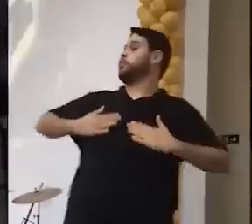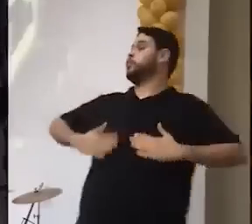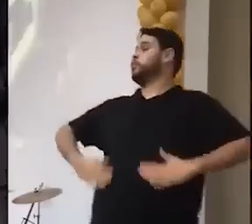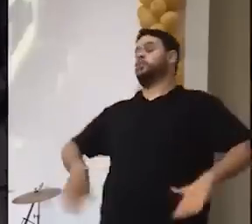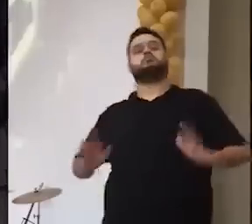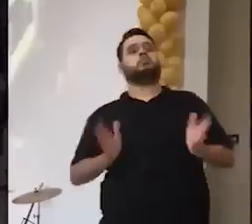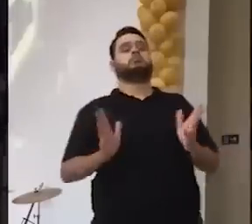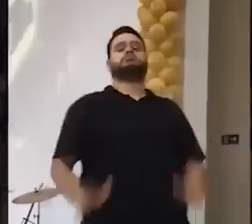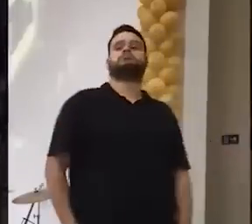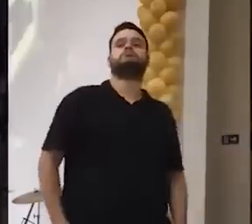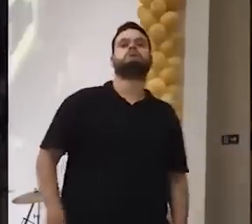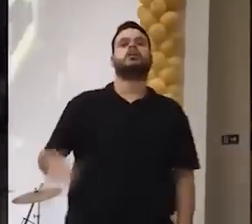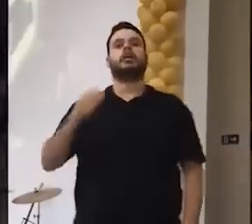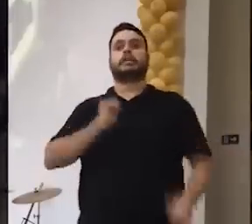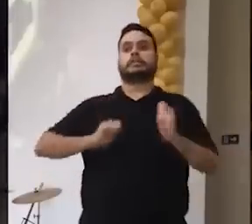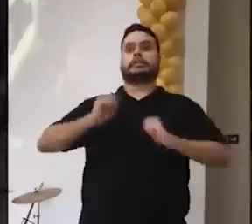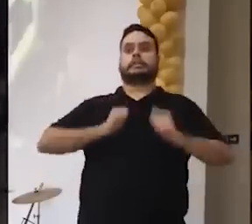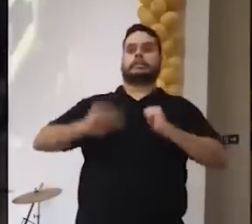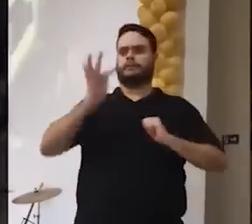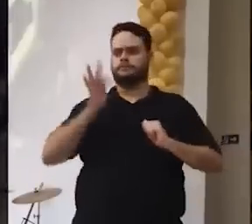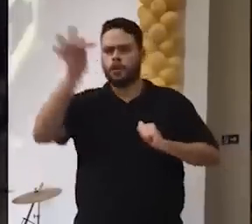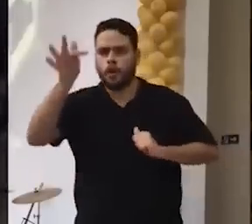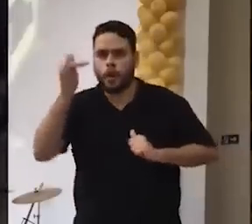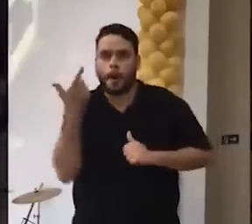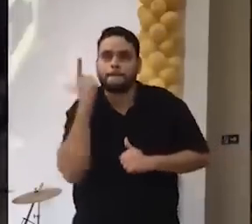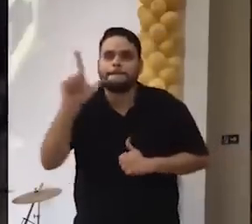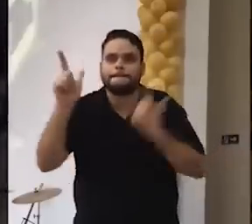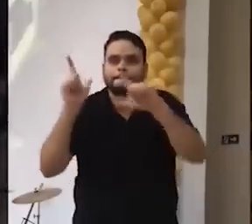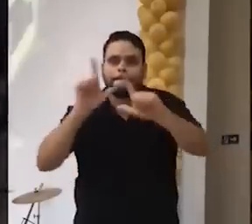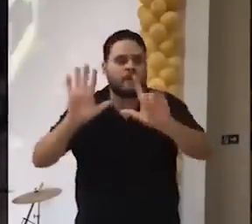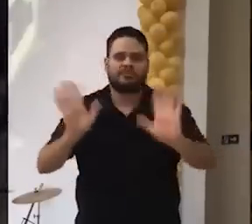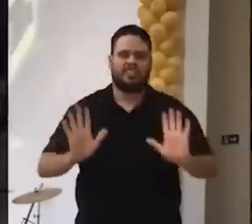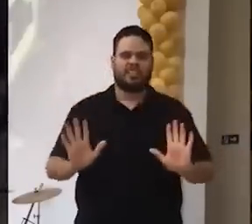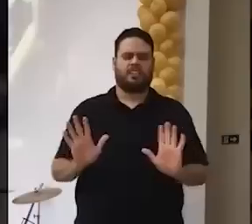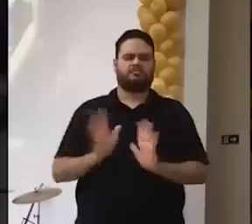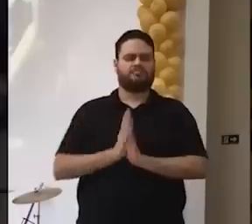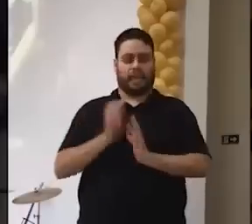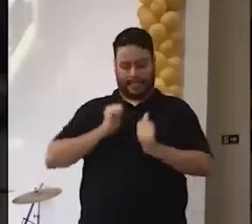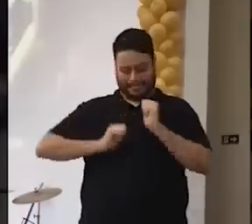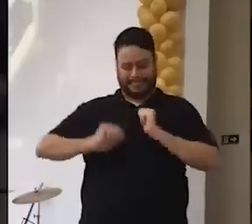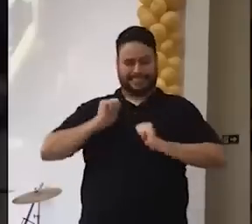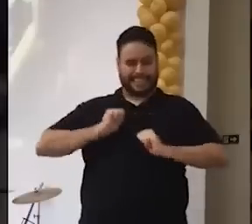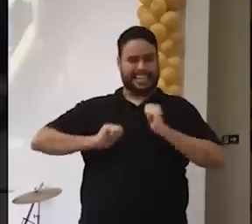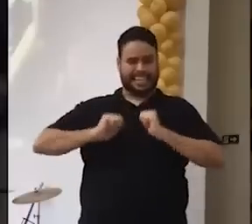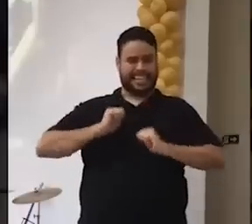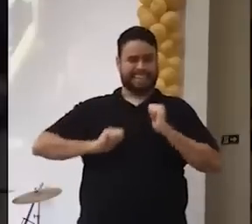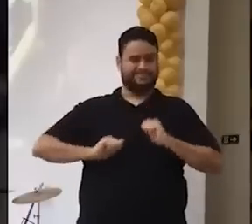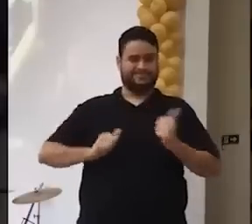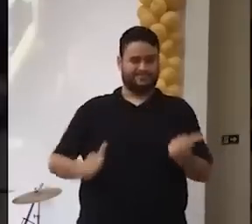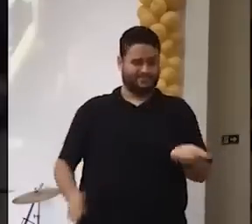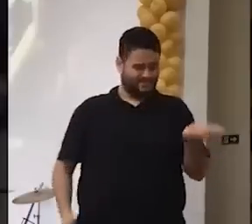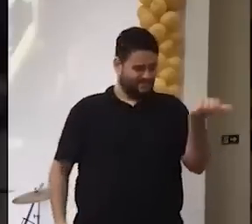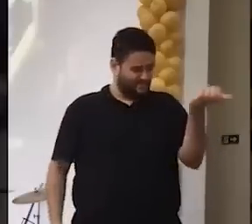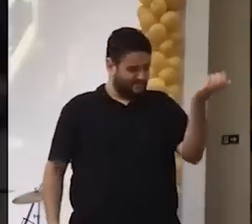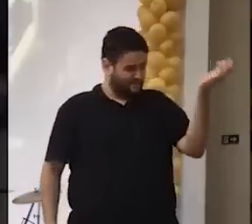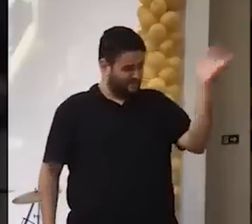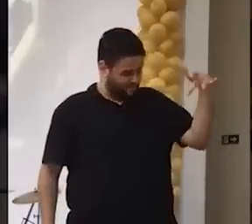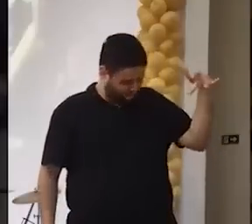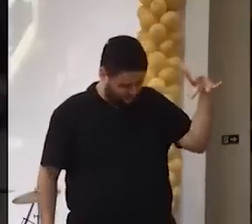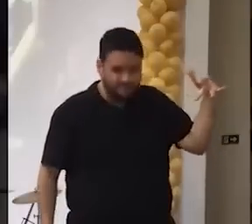manhã ficando ansioso hoje. Por isso a ansiedade é mais do que inútil, ela é